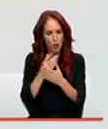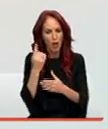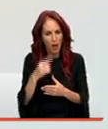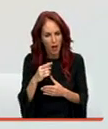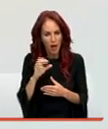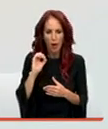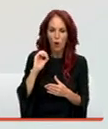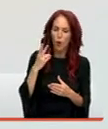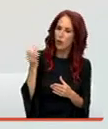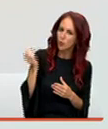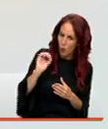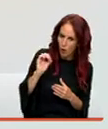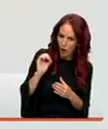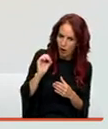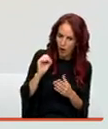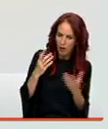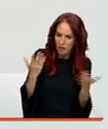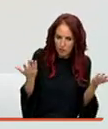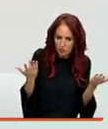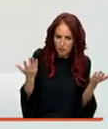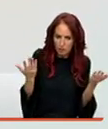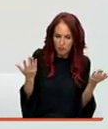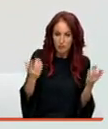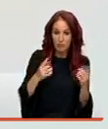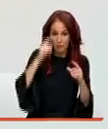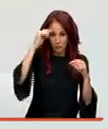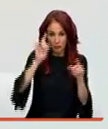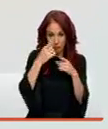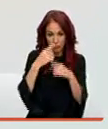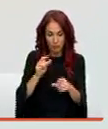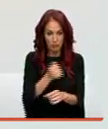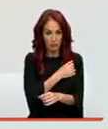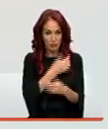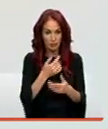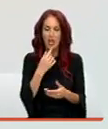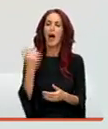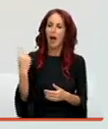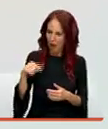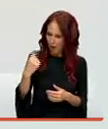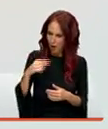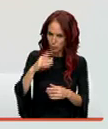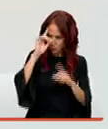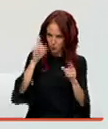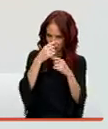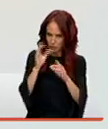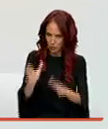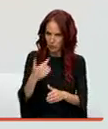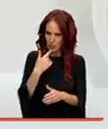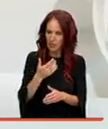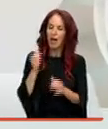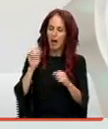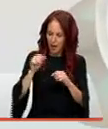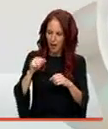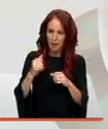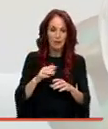alguma a sal não a educação sexual nas escolas as pessoas jogam em casa para todos e assim senhor e eu agora vou dizer diz